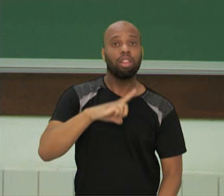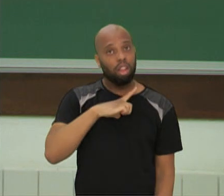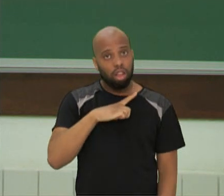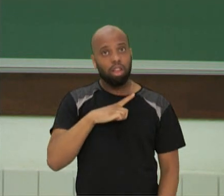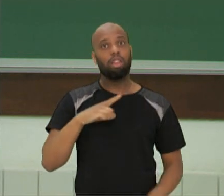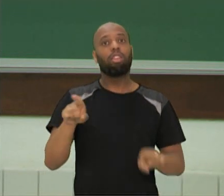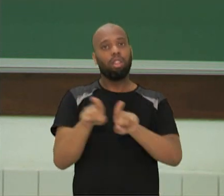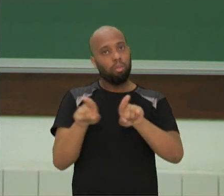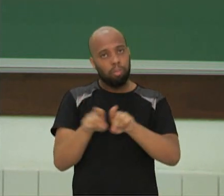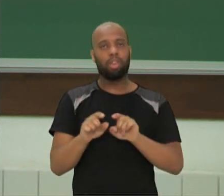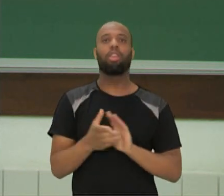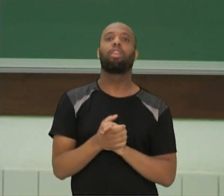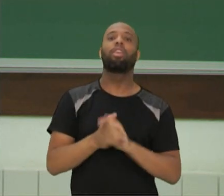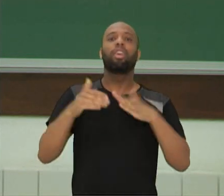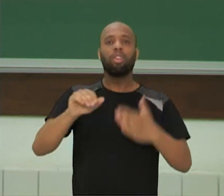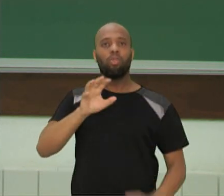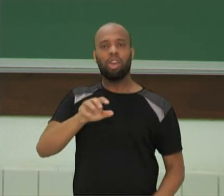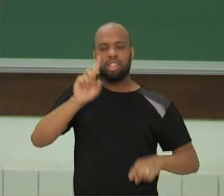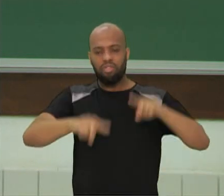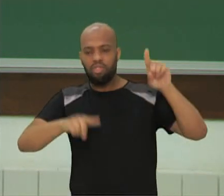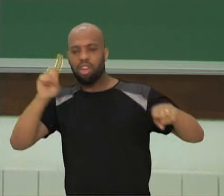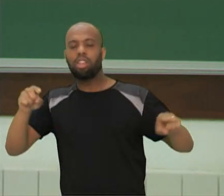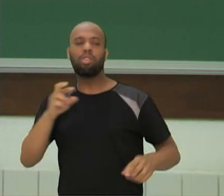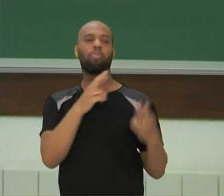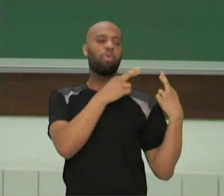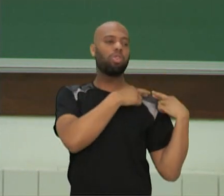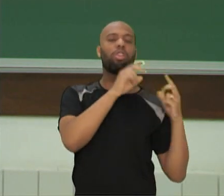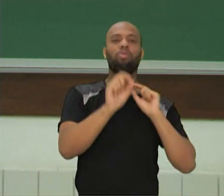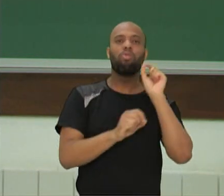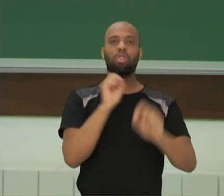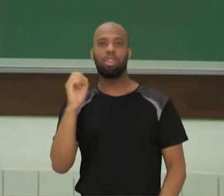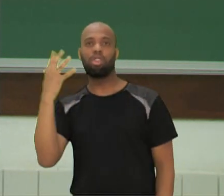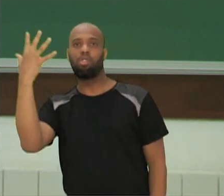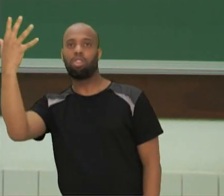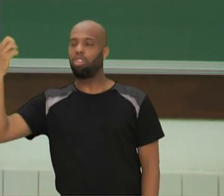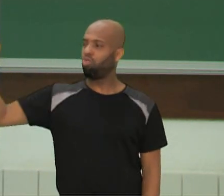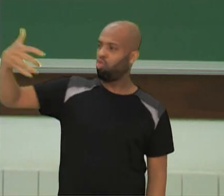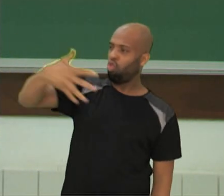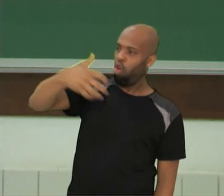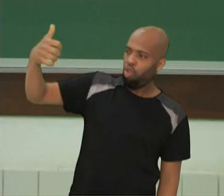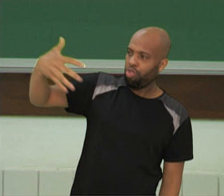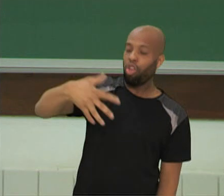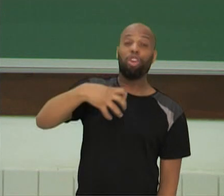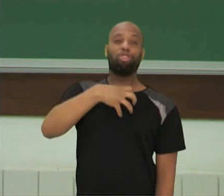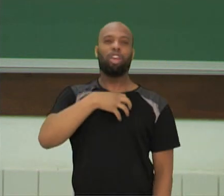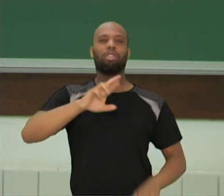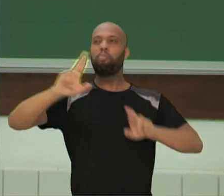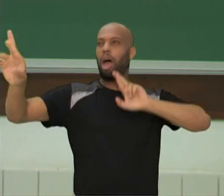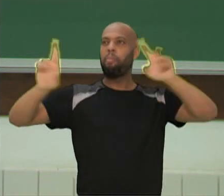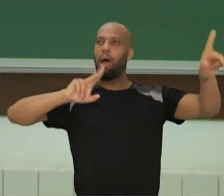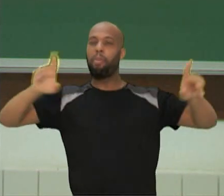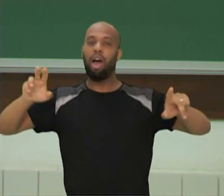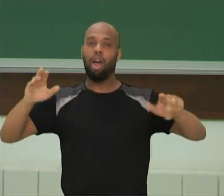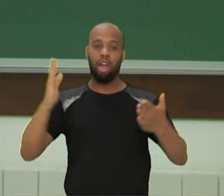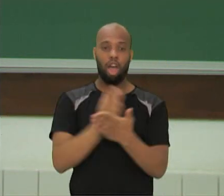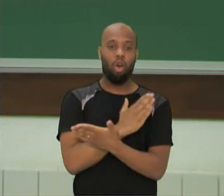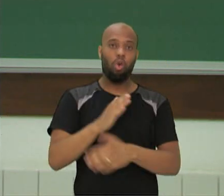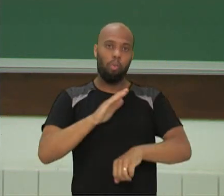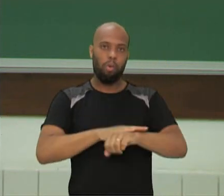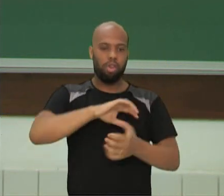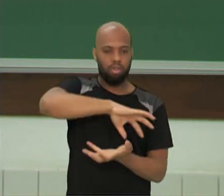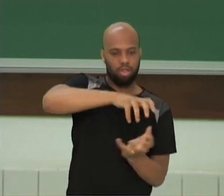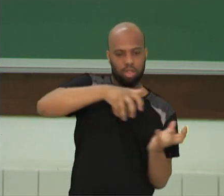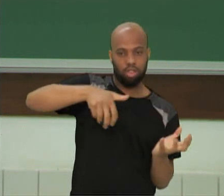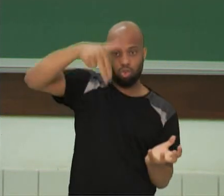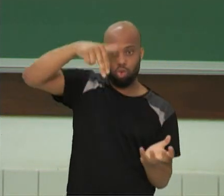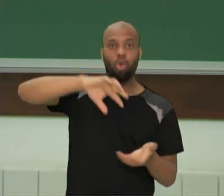E estas variações serão responsáveis por fazer com que a radiação solar atinja diferente, ora o hemisfério norte,